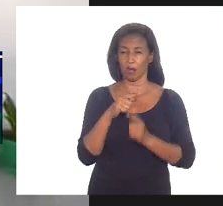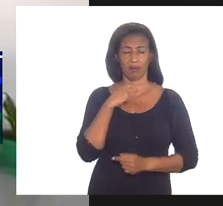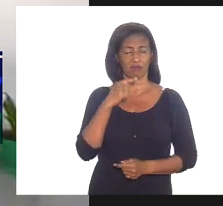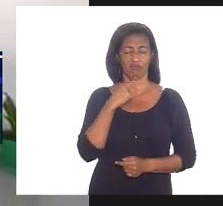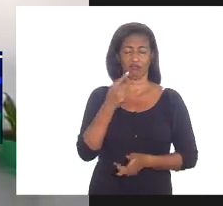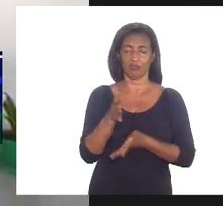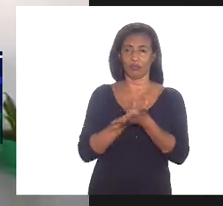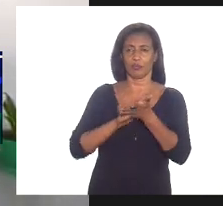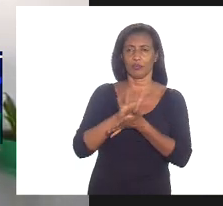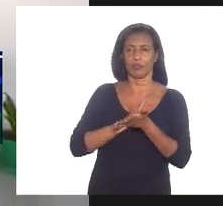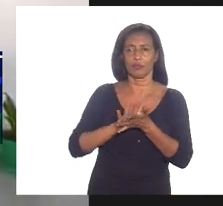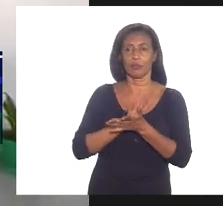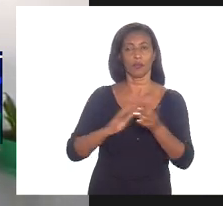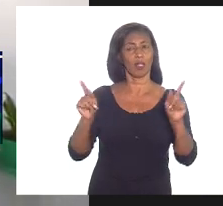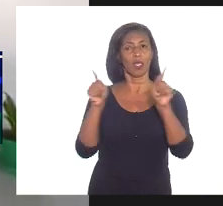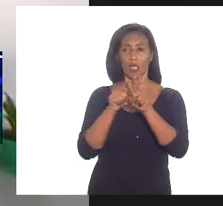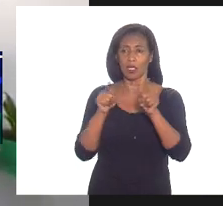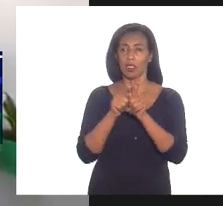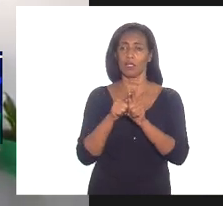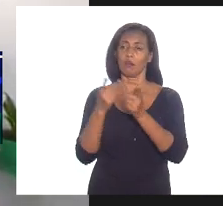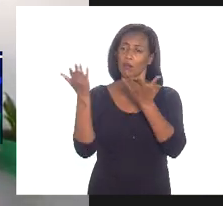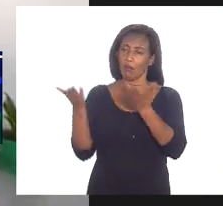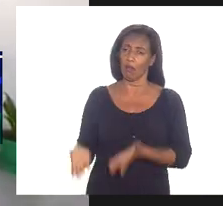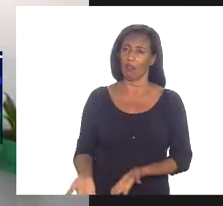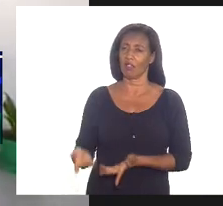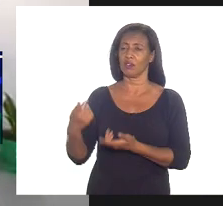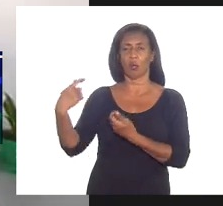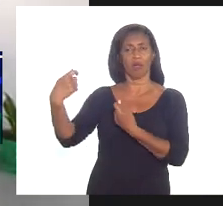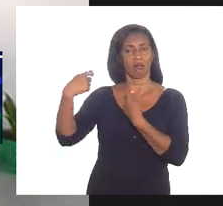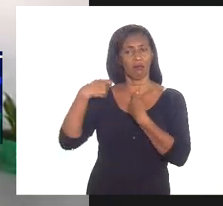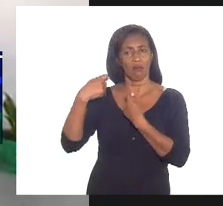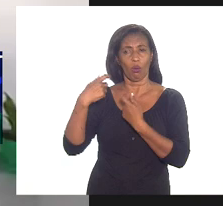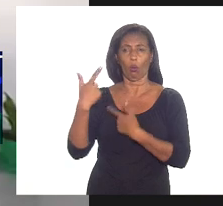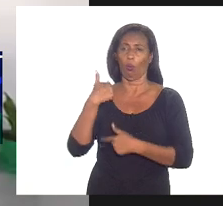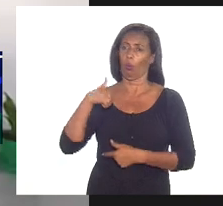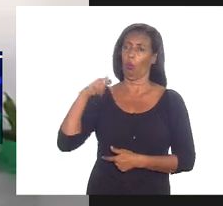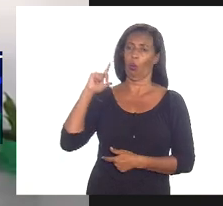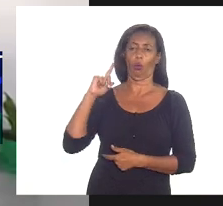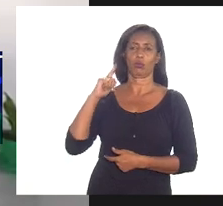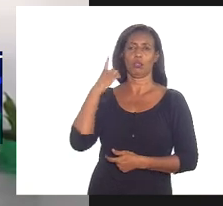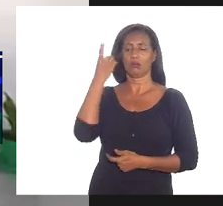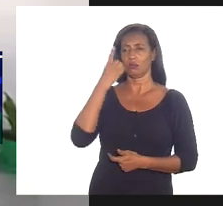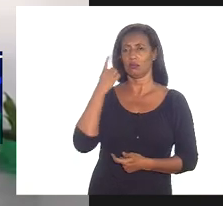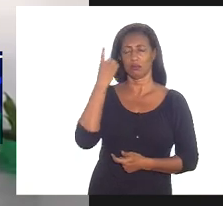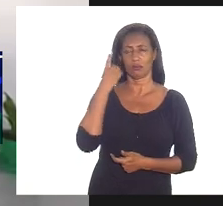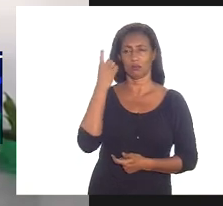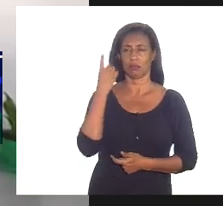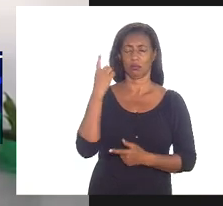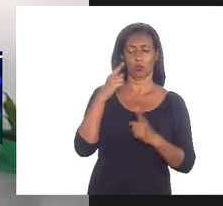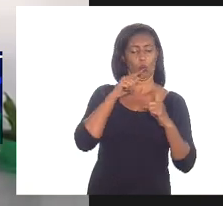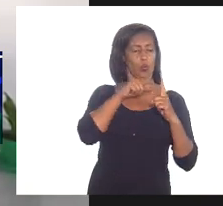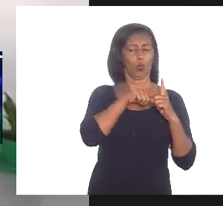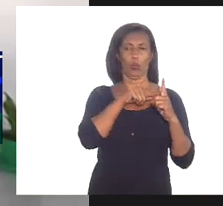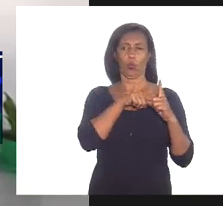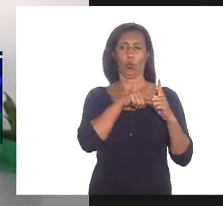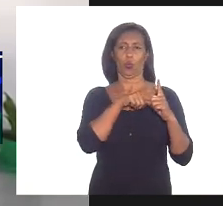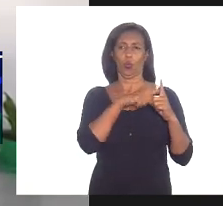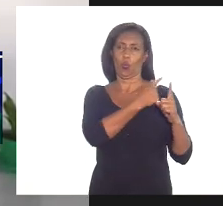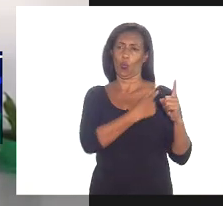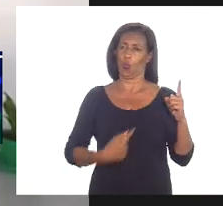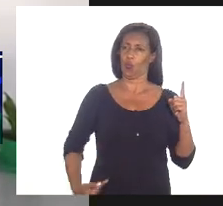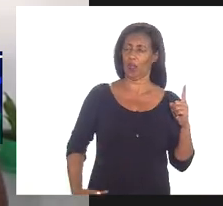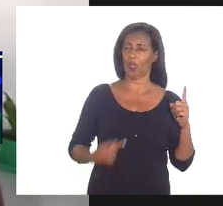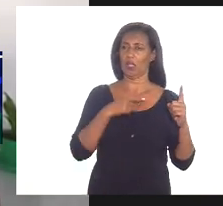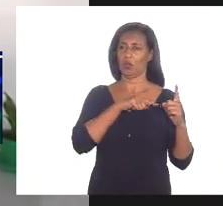existe e portanto não terá esse qualquer tentativa de ameaça que se pega o governador em